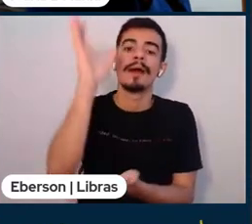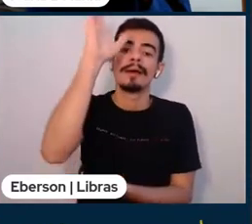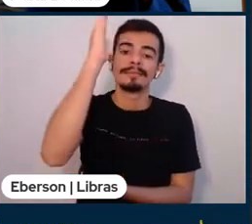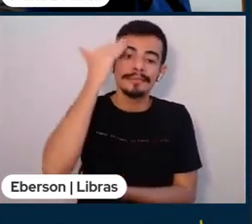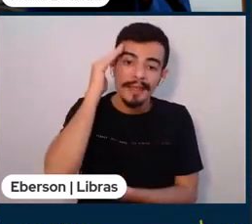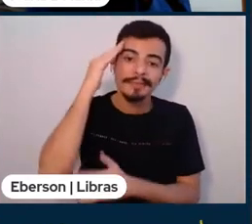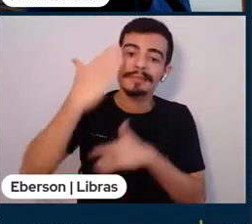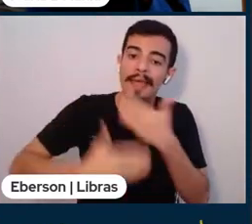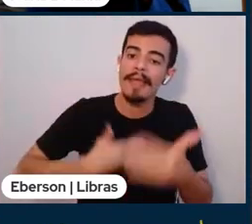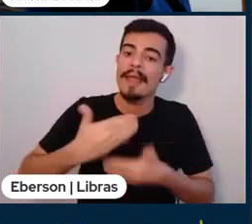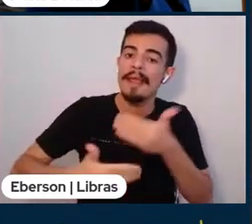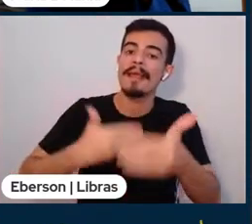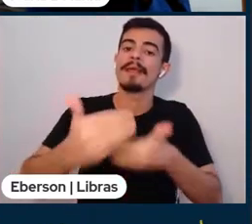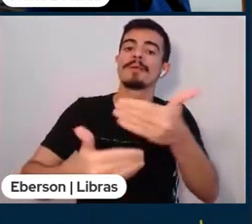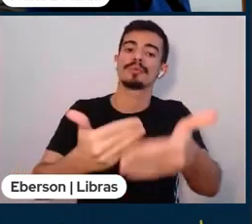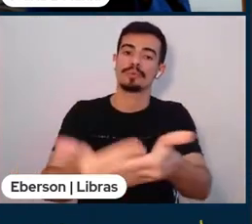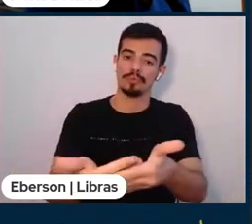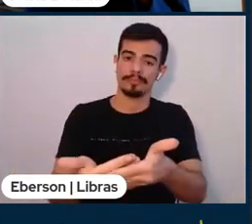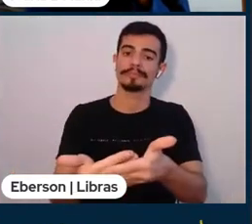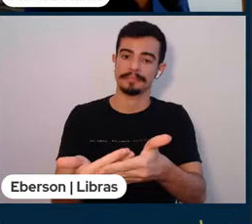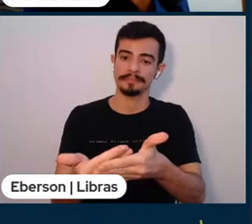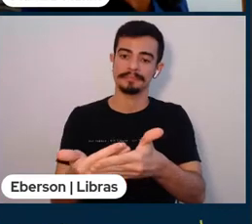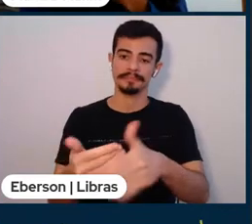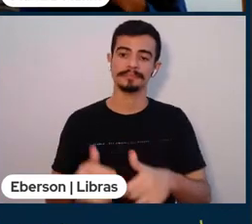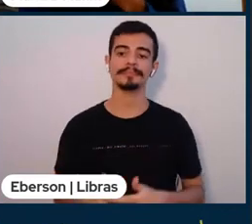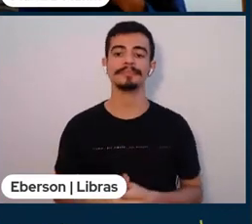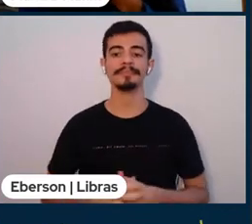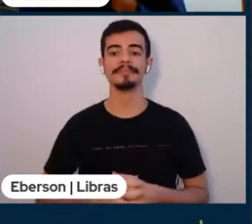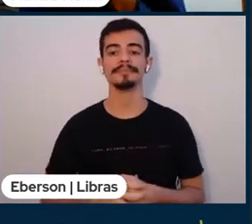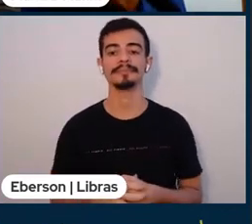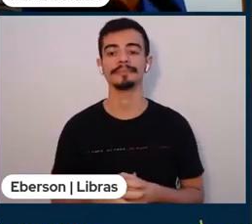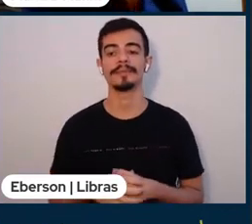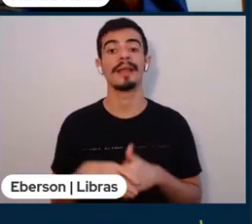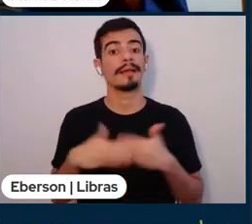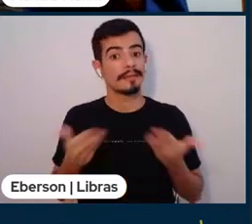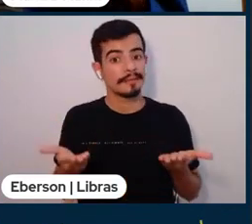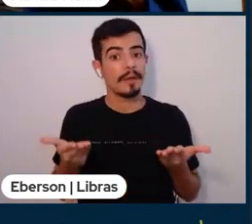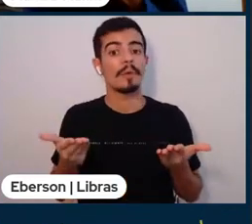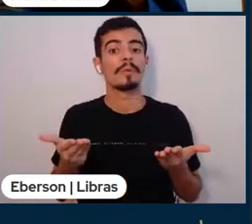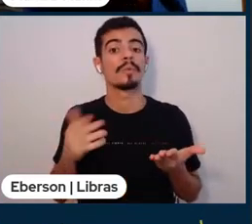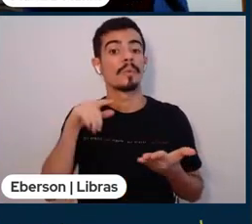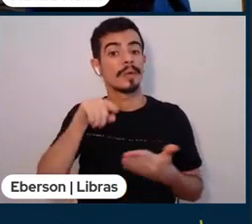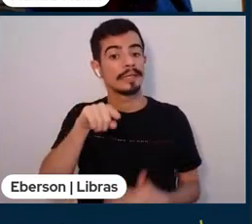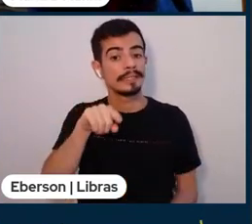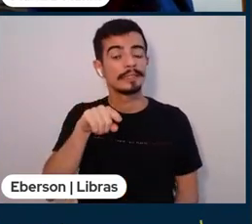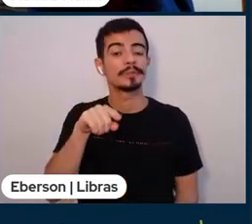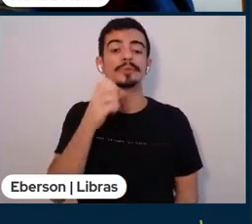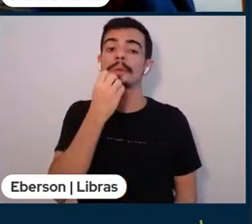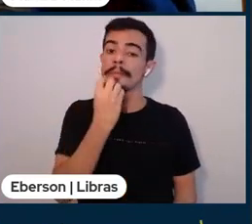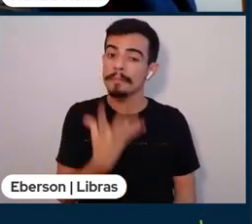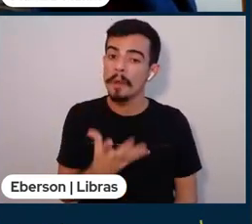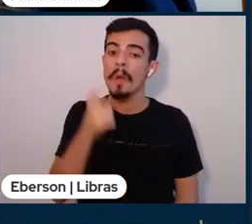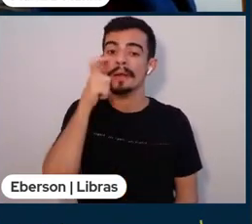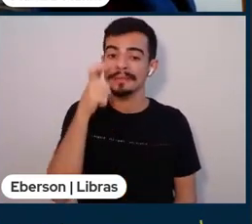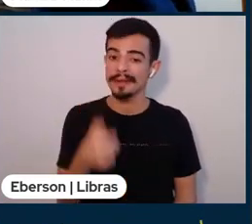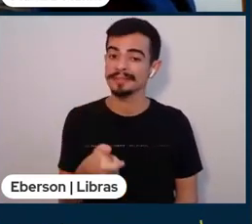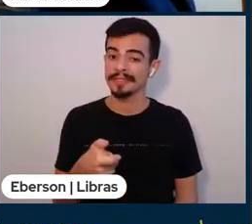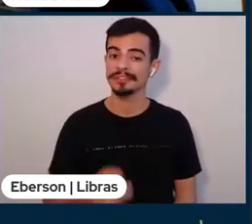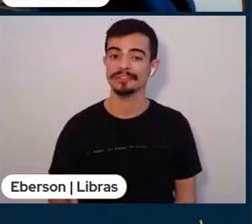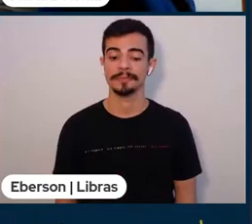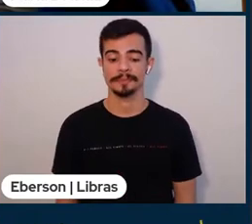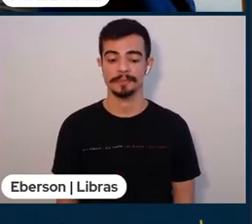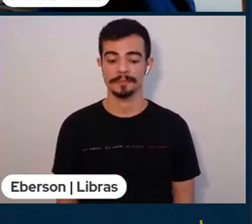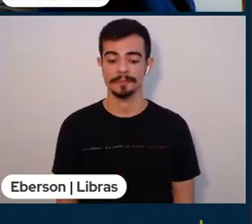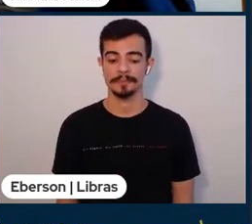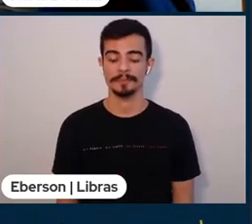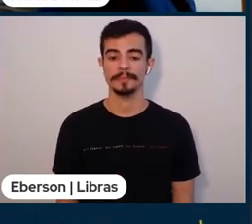eu tenho que ir, o que eu tenho que estudar depois daqui. Então eu acho que isso foi bem interessante, assim.